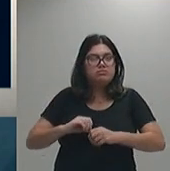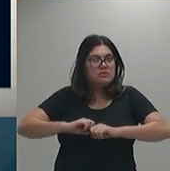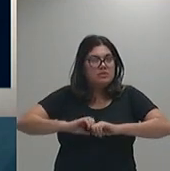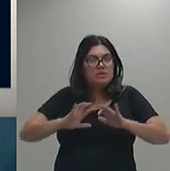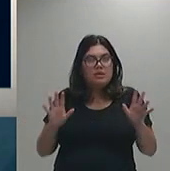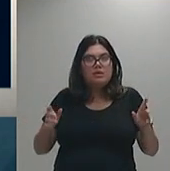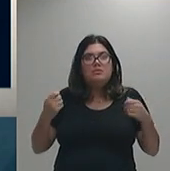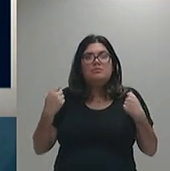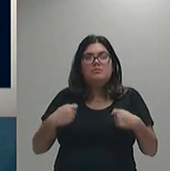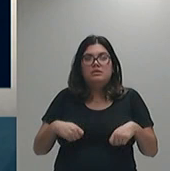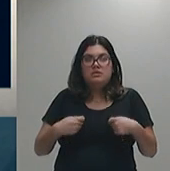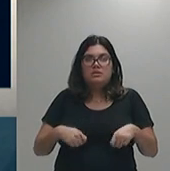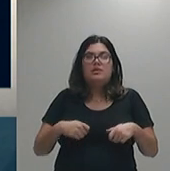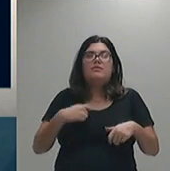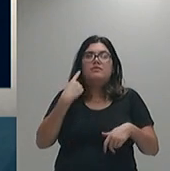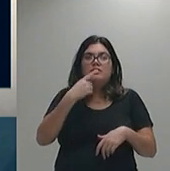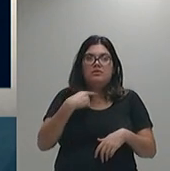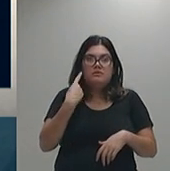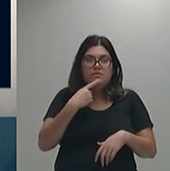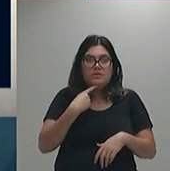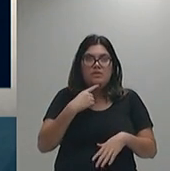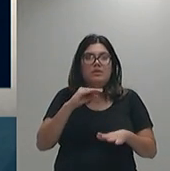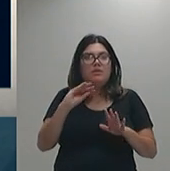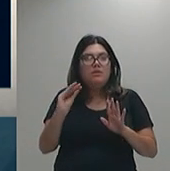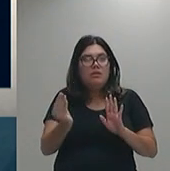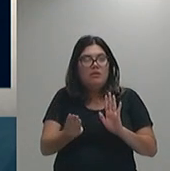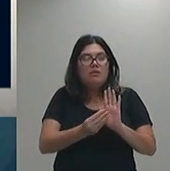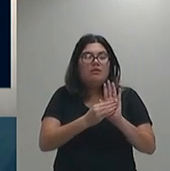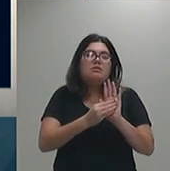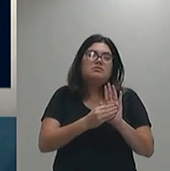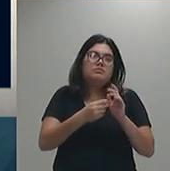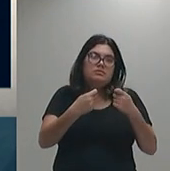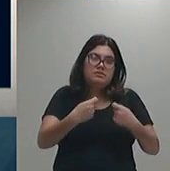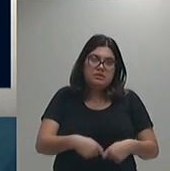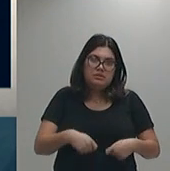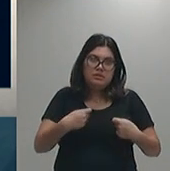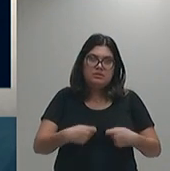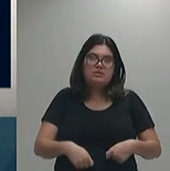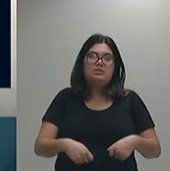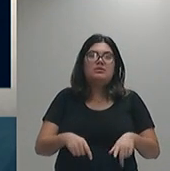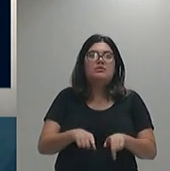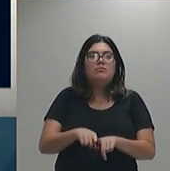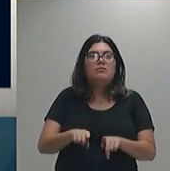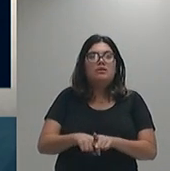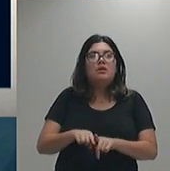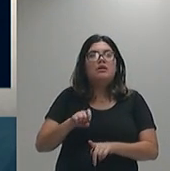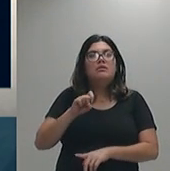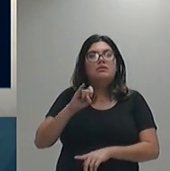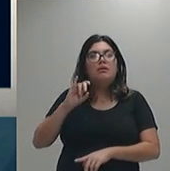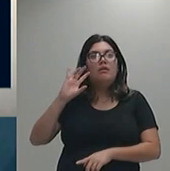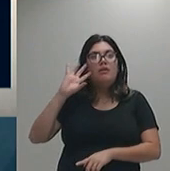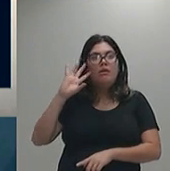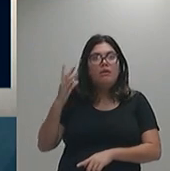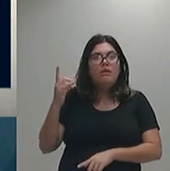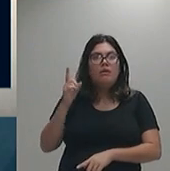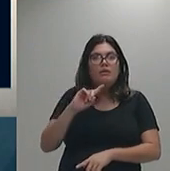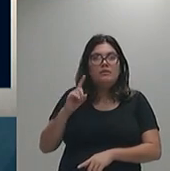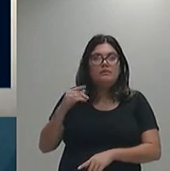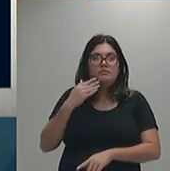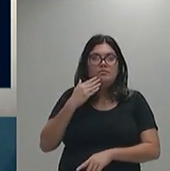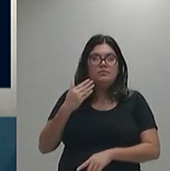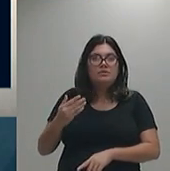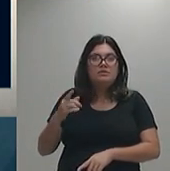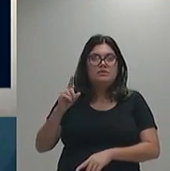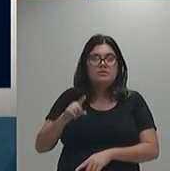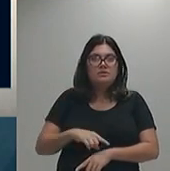advogado como litisconsorte passivo necessário E no caso não foi pedida a situação